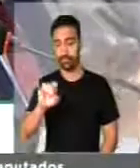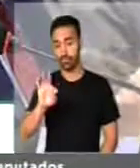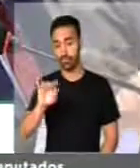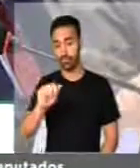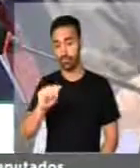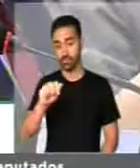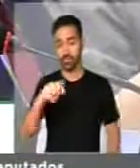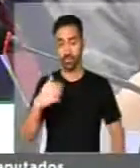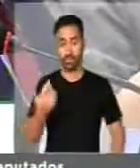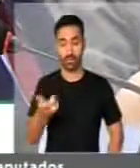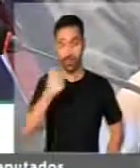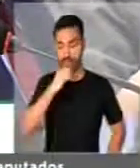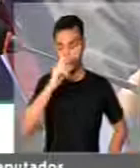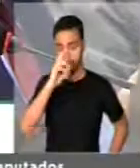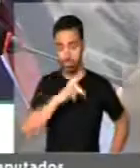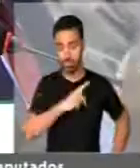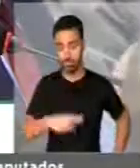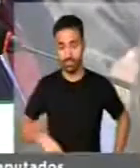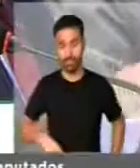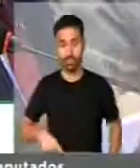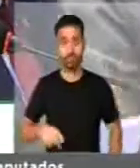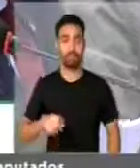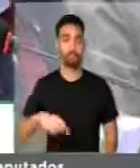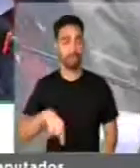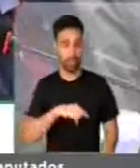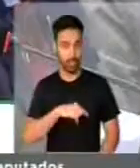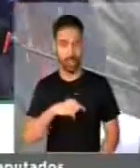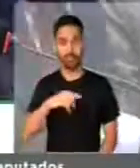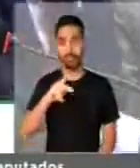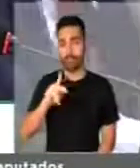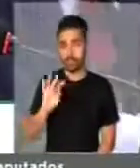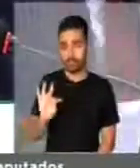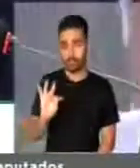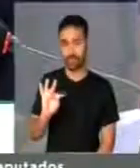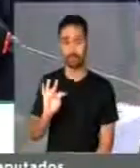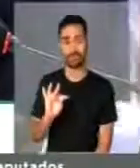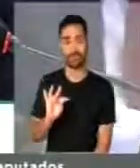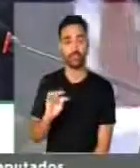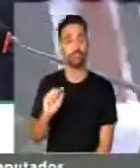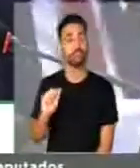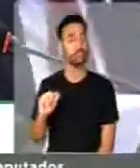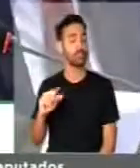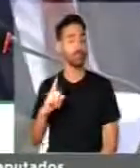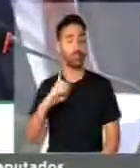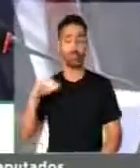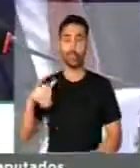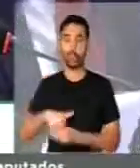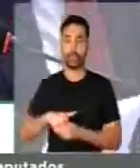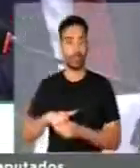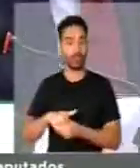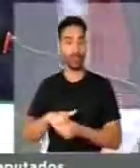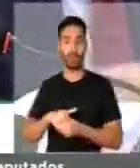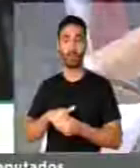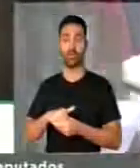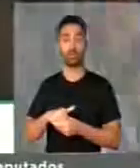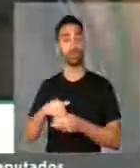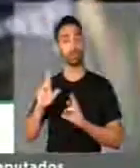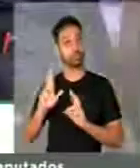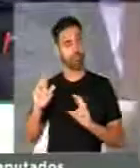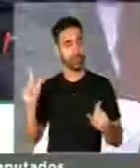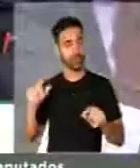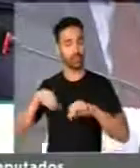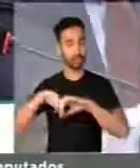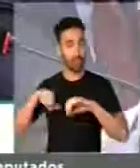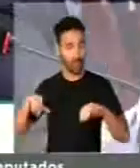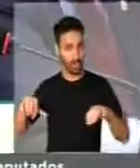dizia, senhor presidente, a bancada do Partido dos Trabalhadores tem um voto em separado, que eu passo a ler